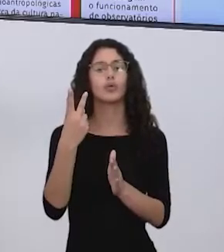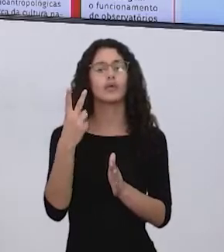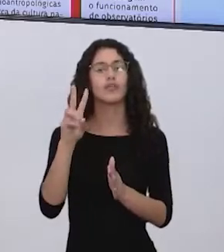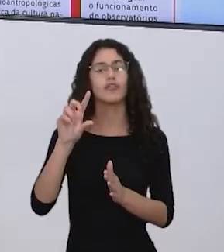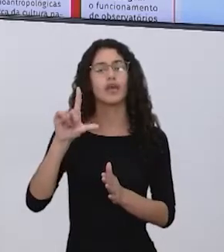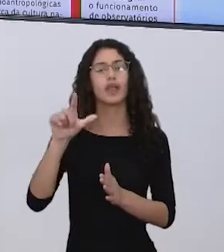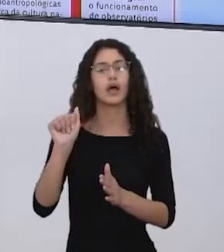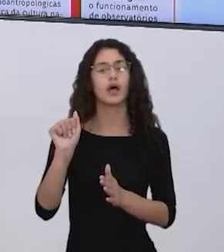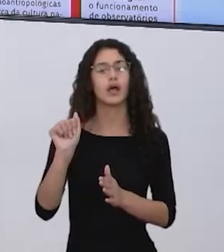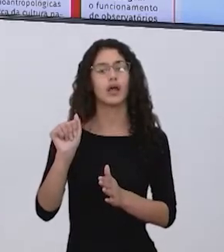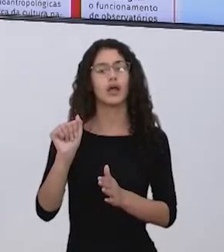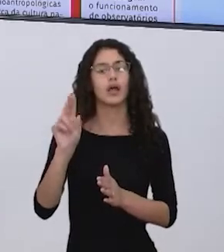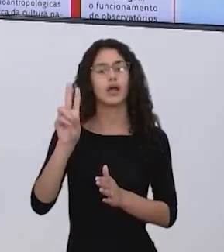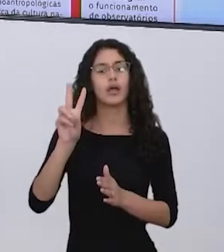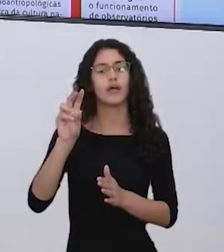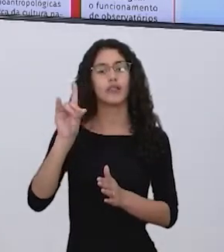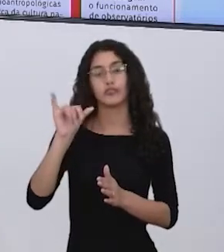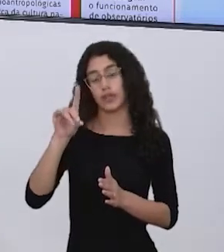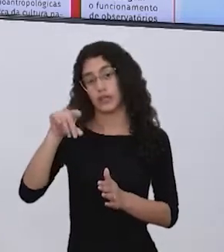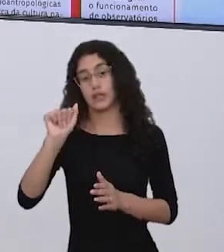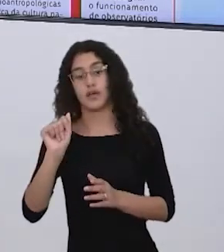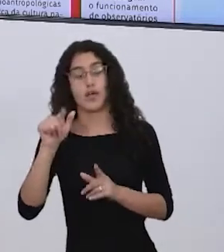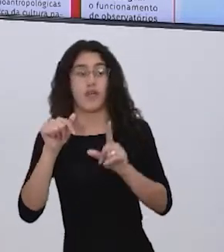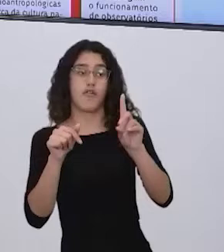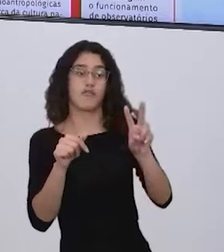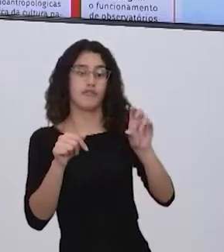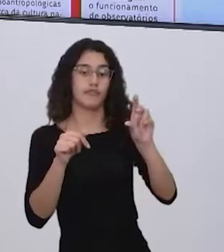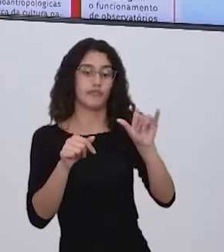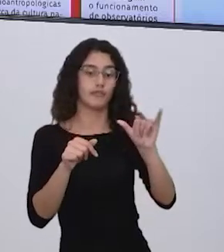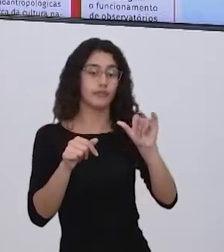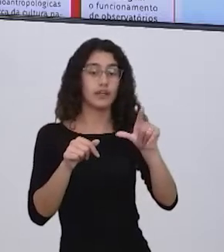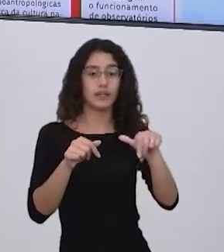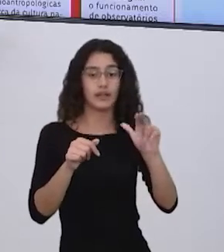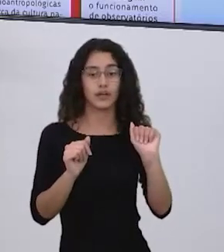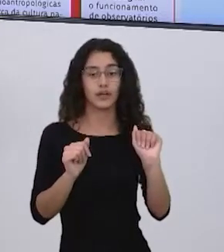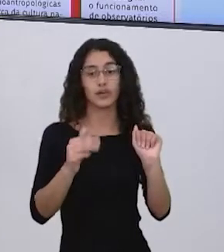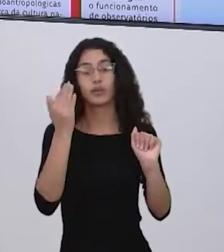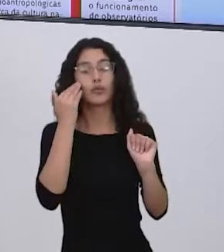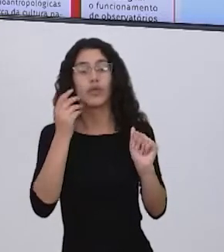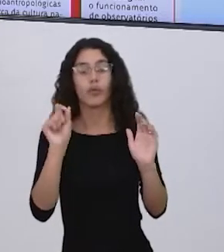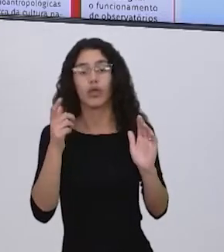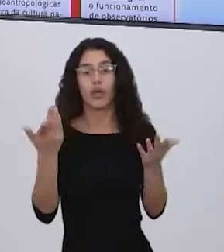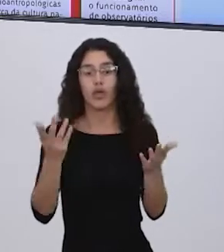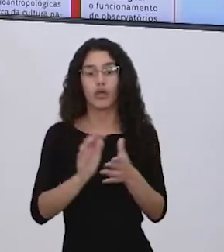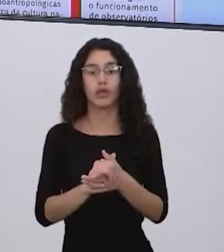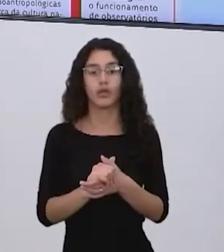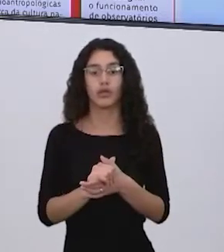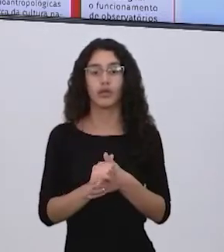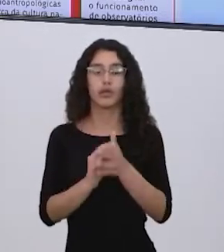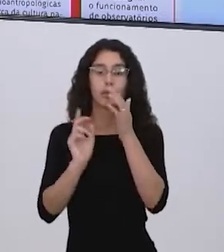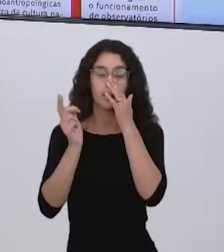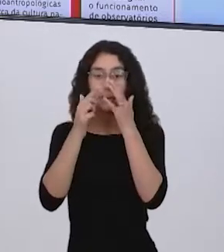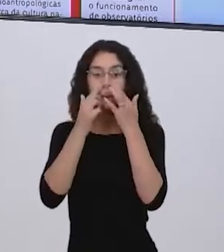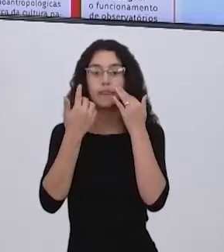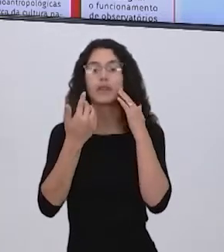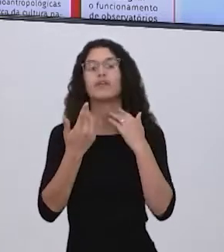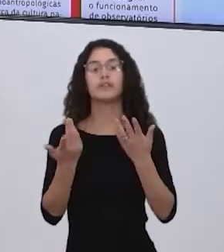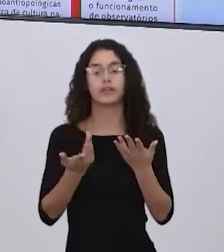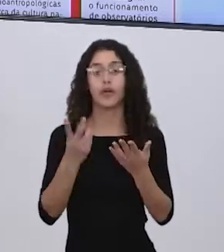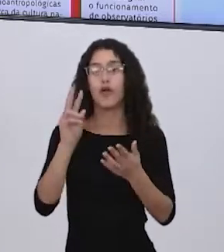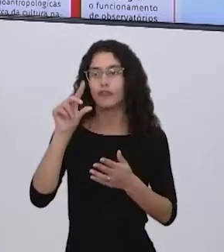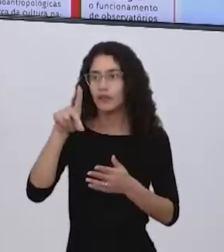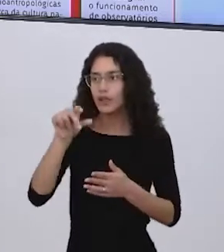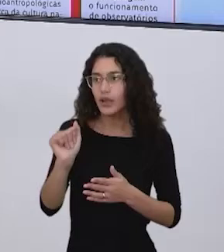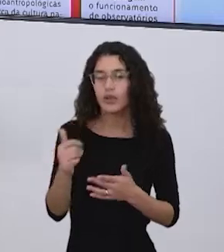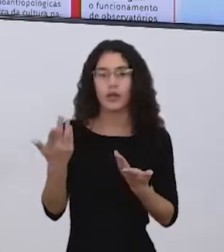vina? Aí ele, vina é vina, daí eu falei, vina é vina, não me ajudou em porcaria nenhuma, eu continuo sem saber o que é. E aí ele ficou